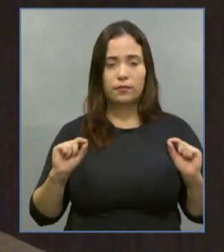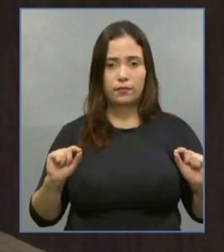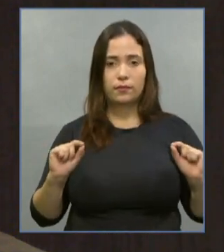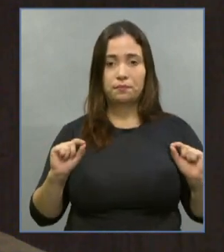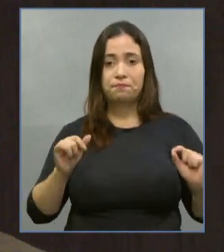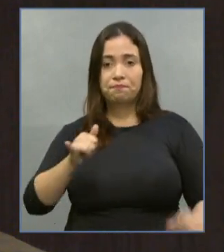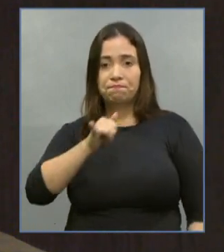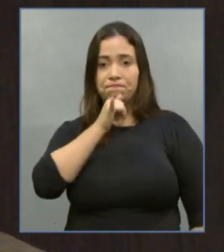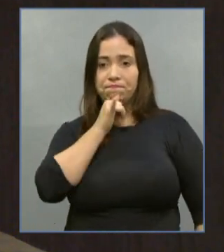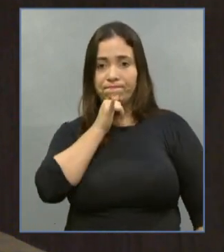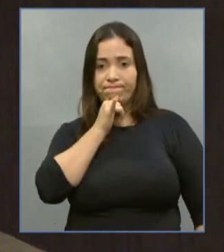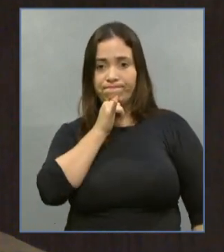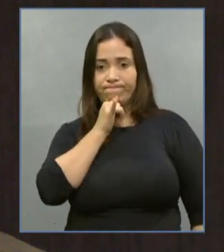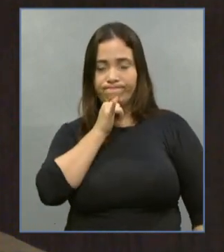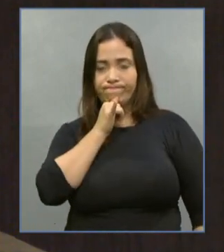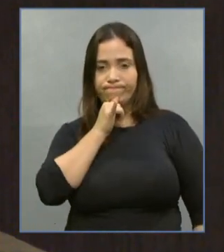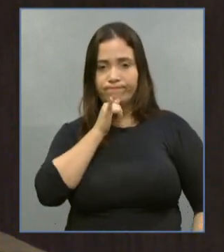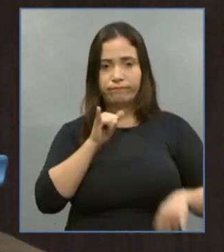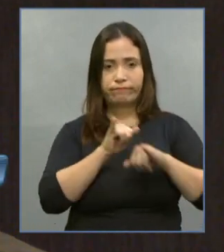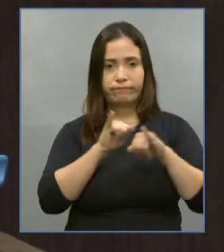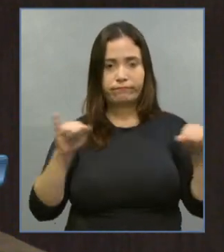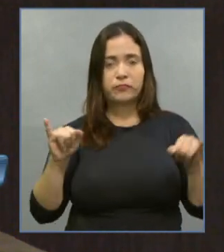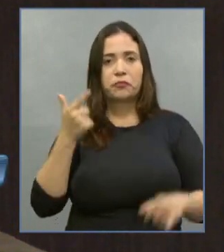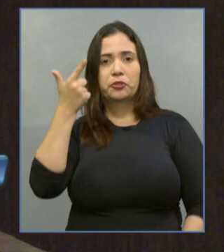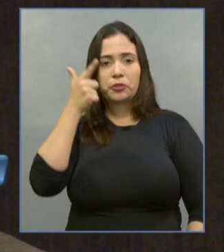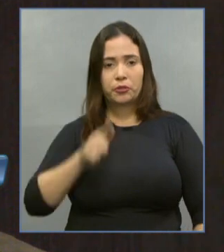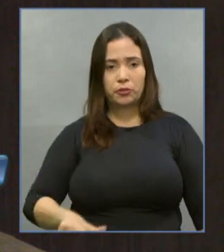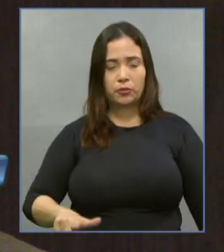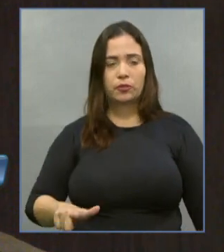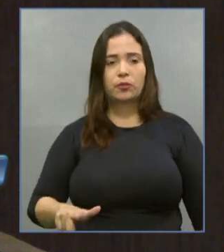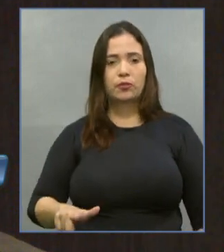Mas, lamentavelmente, mais uma vez,